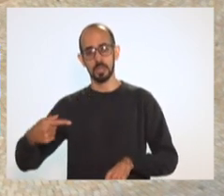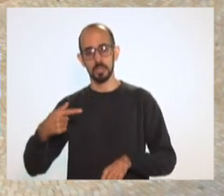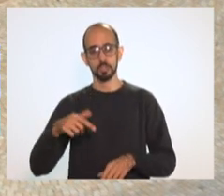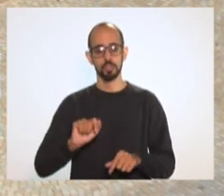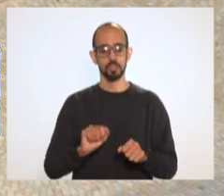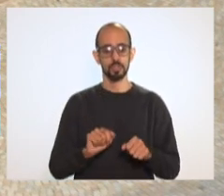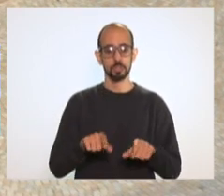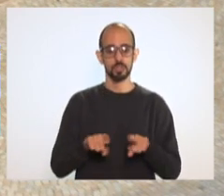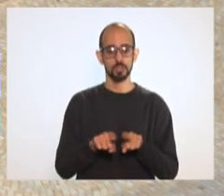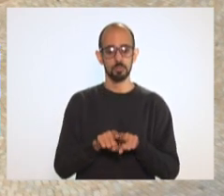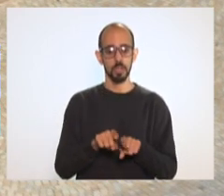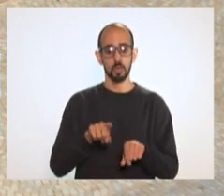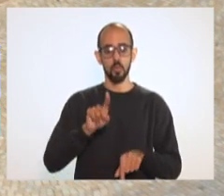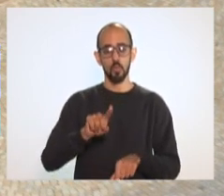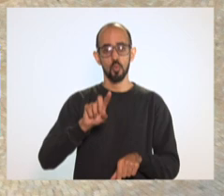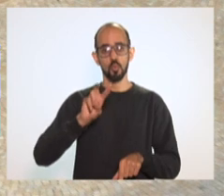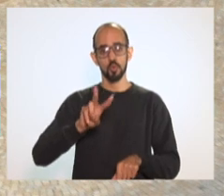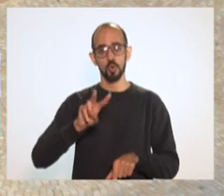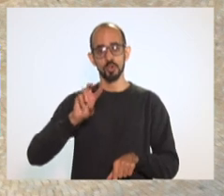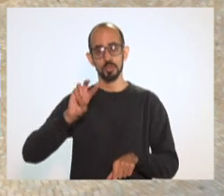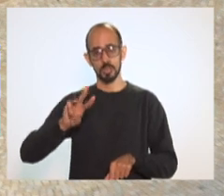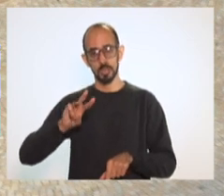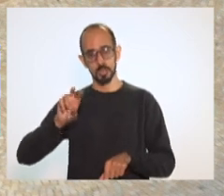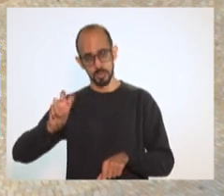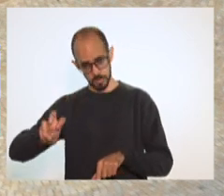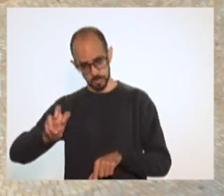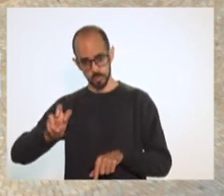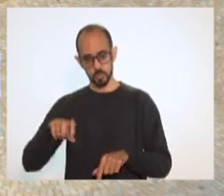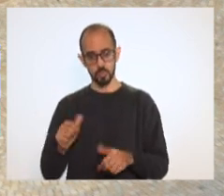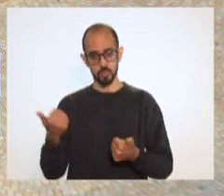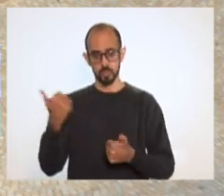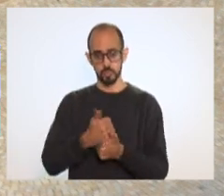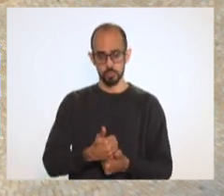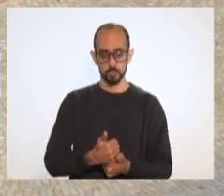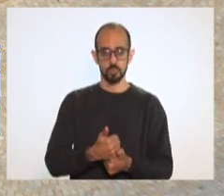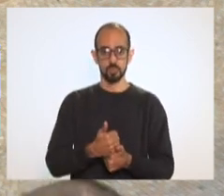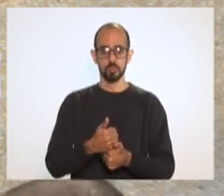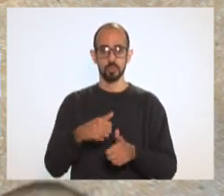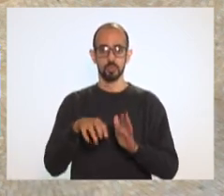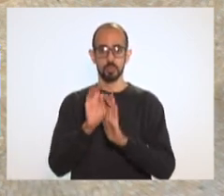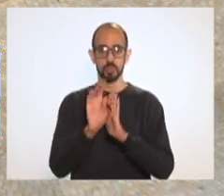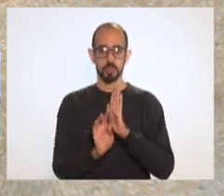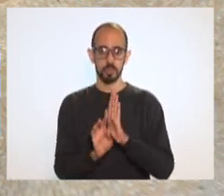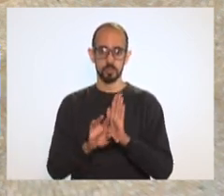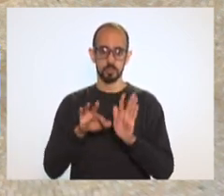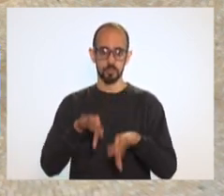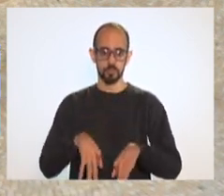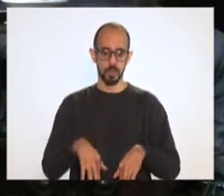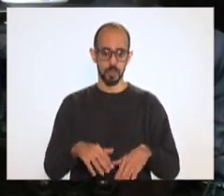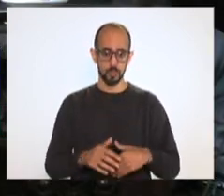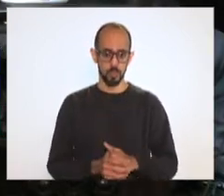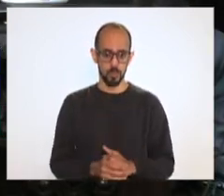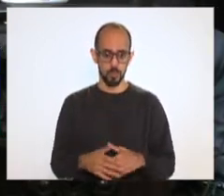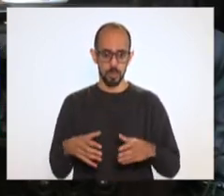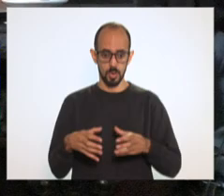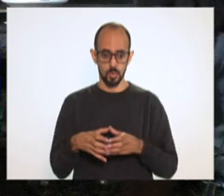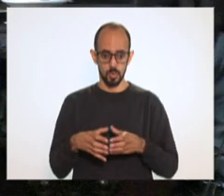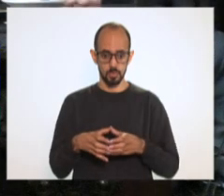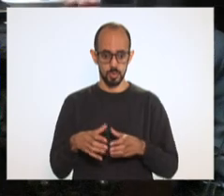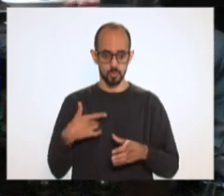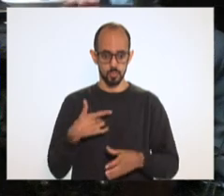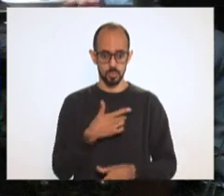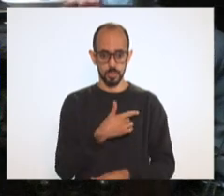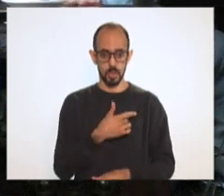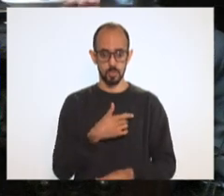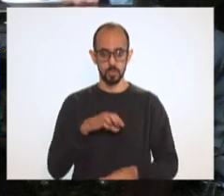3 e 5. Concluindo por substitutivo, pedindo forma final de redação. Pela Comissão de Saúde, deputada